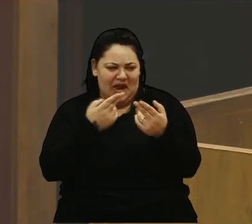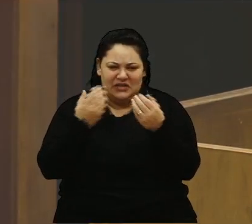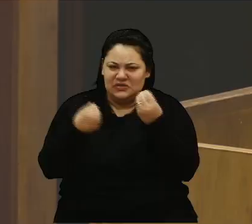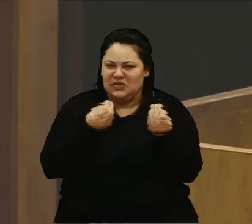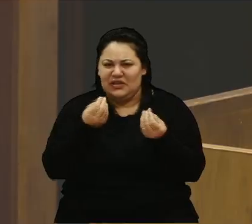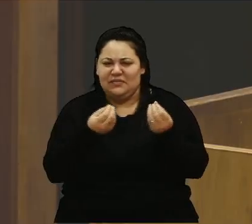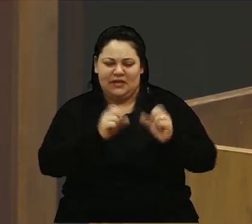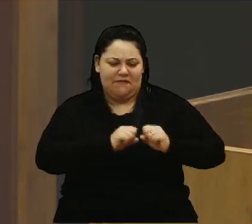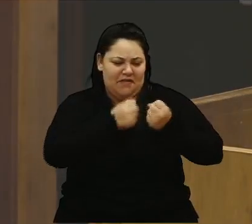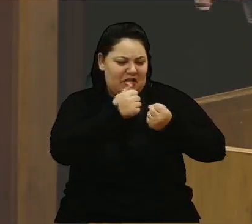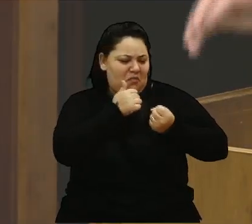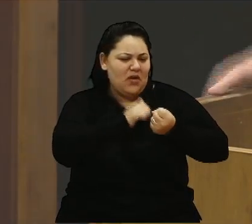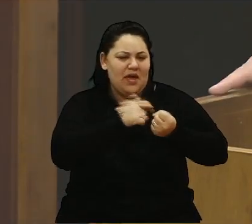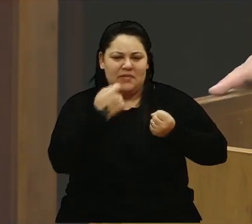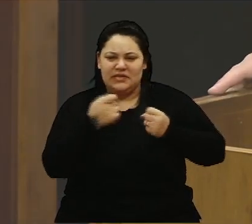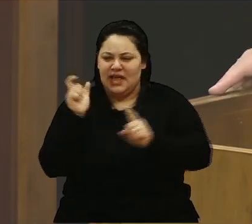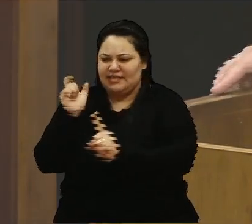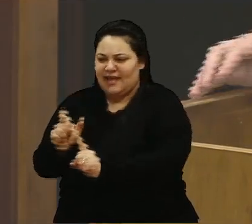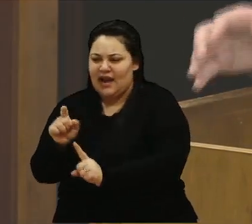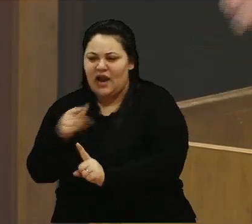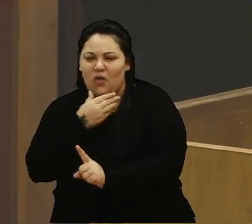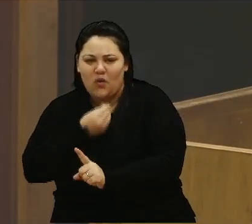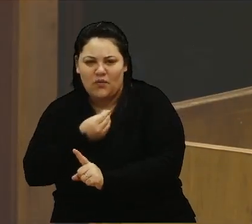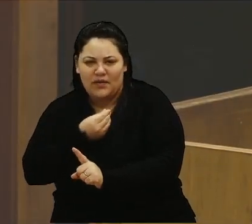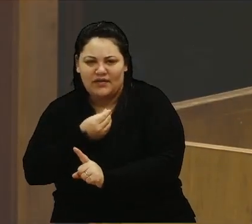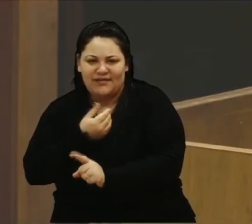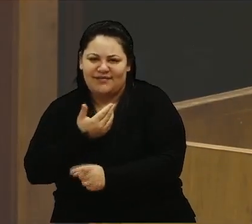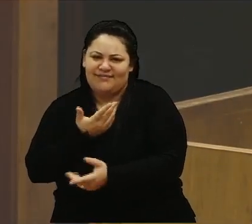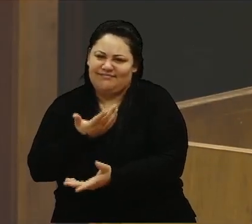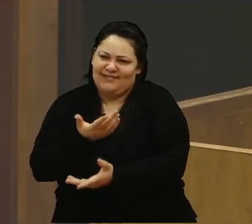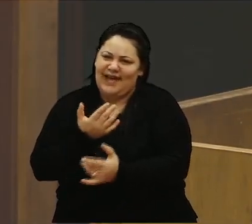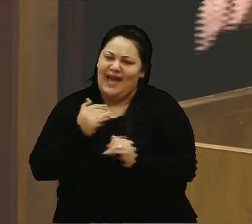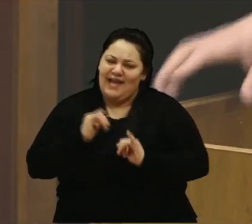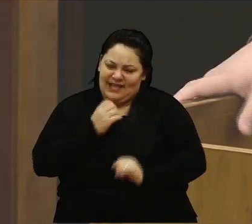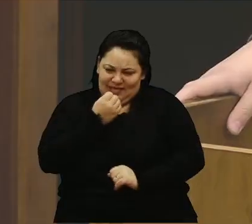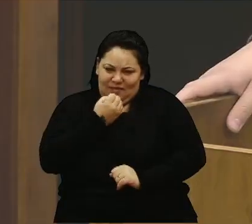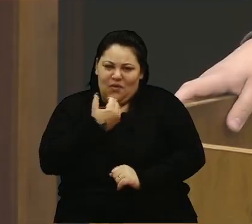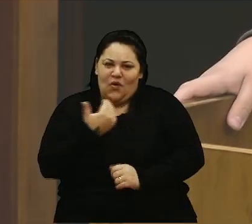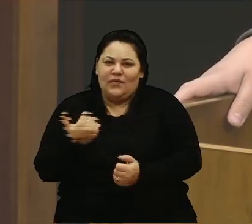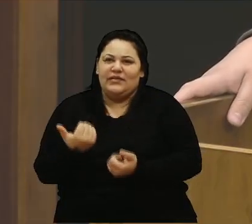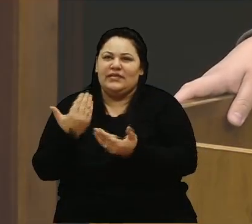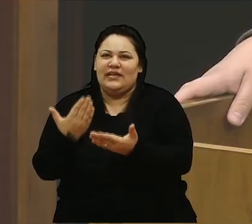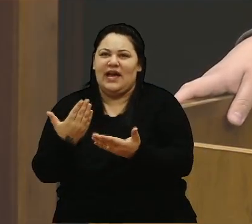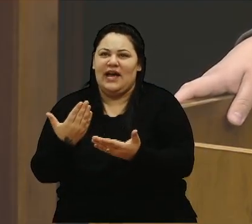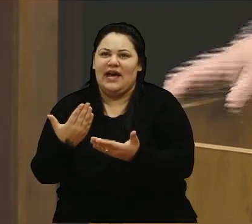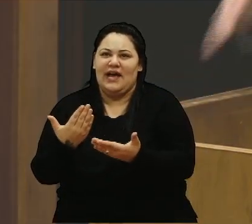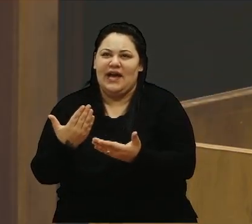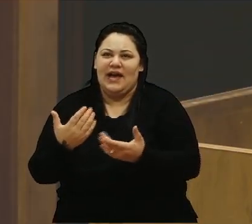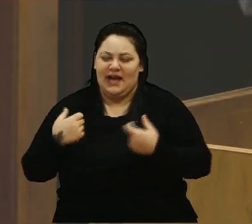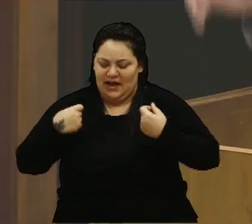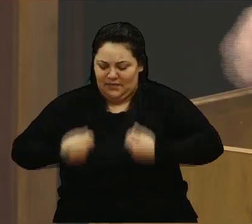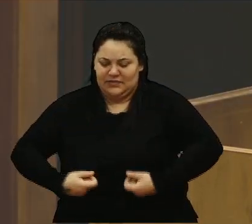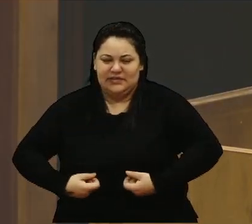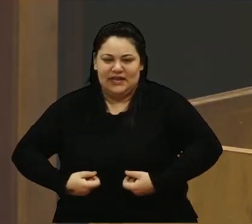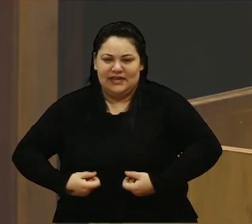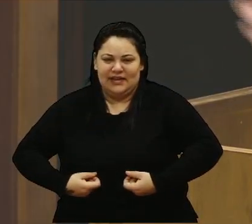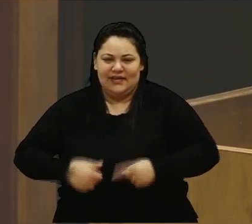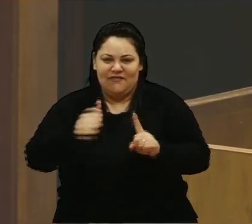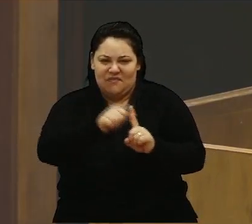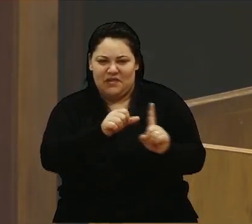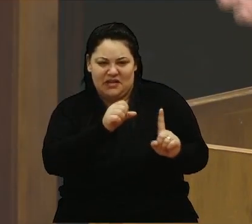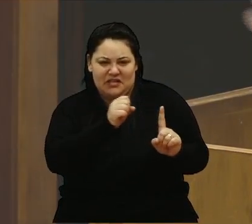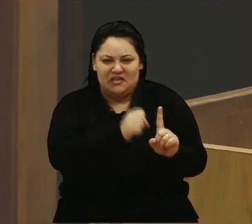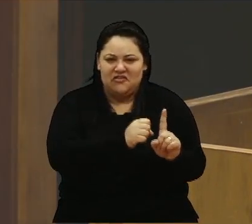as mulheres, tem que se atacar os homens. Aí, quando é cômodo, oferece camiseta de feminicídio zero. Faz foto, publica,